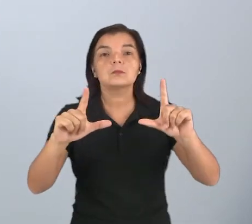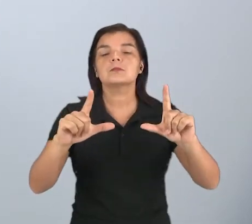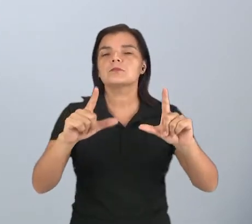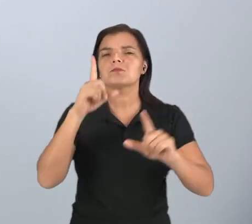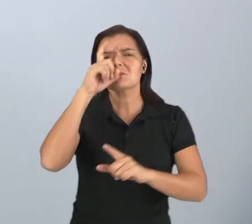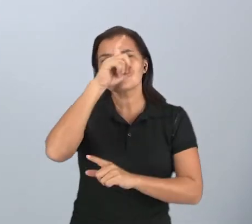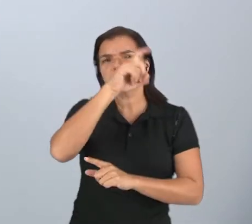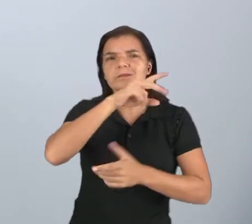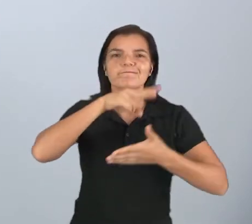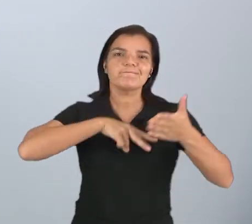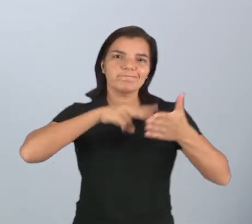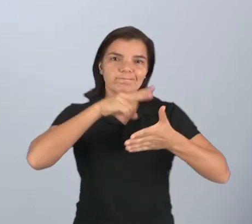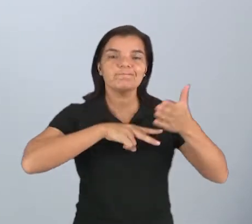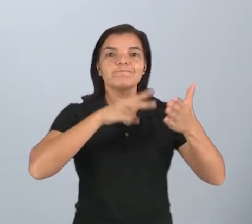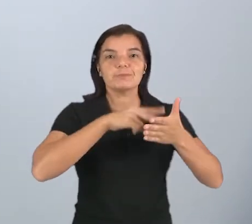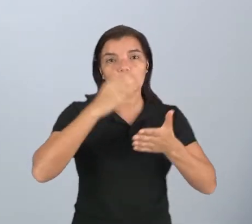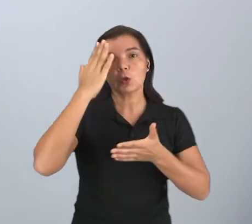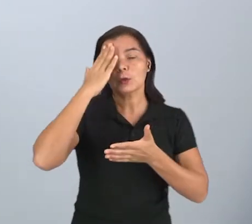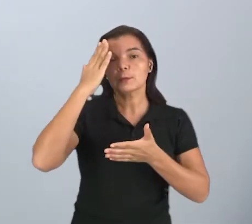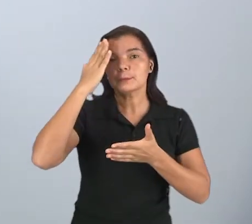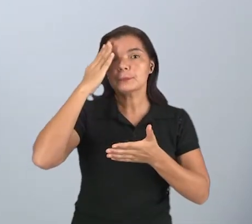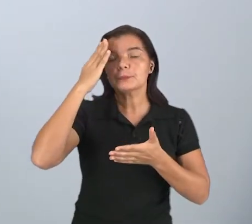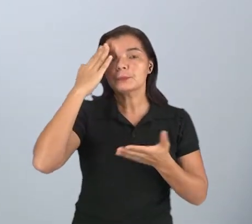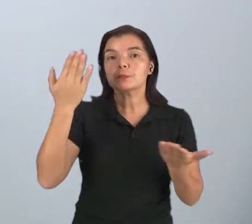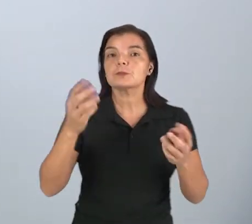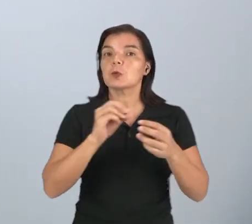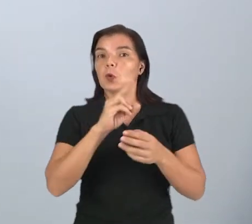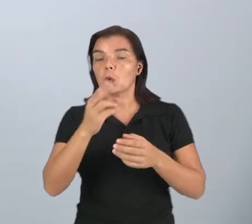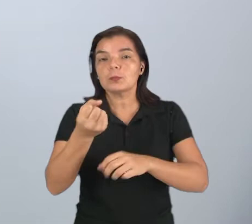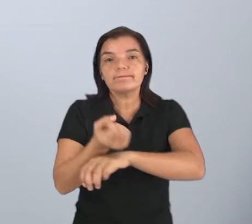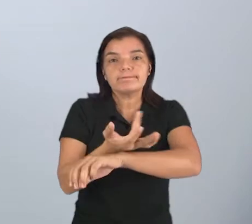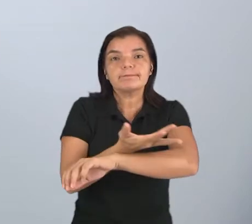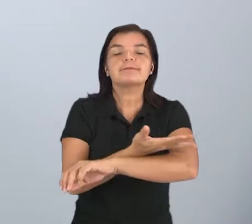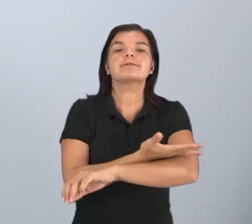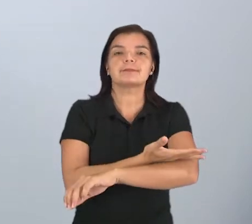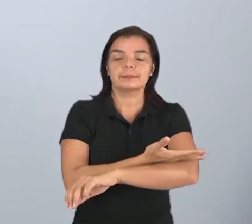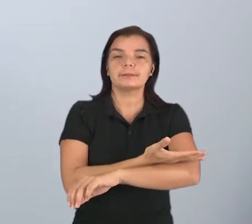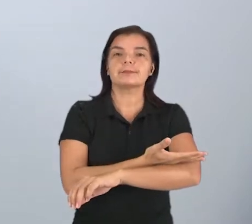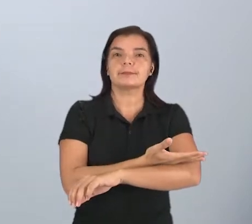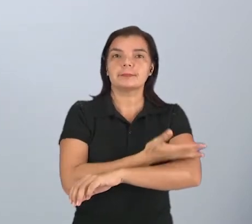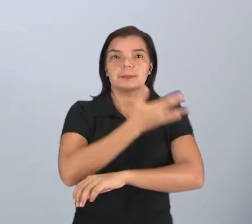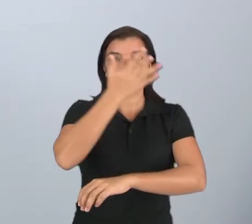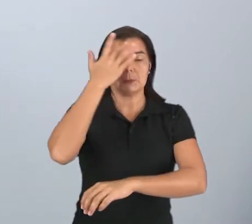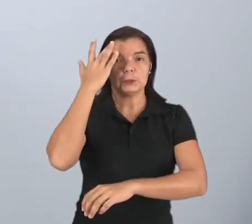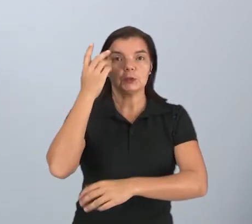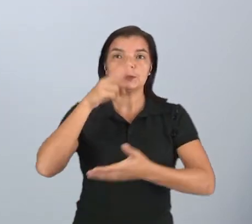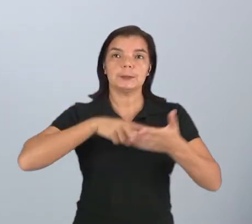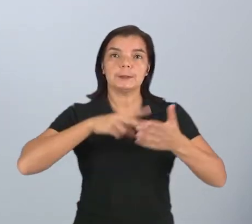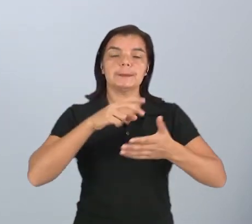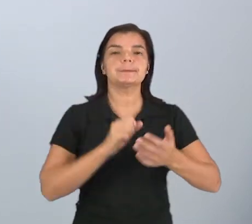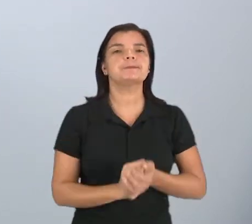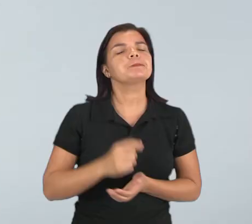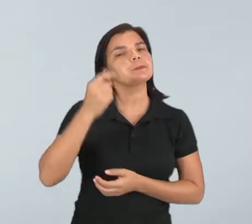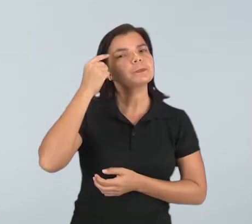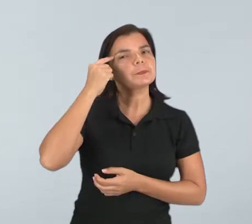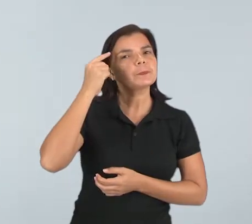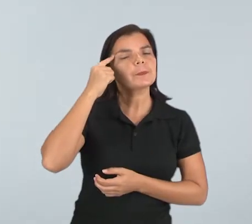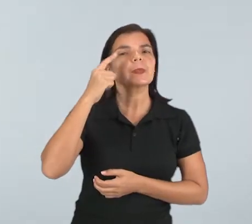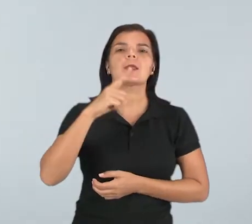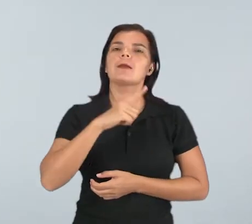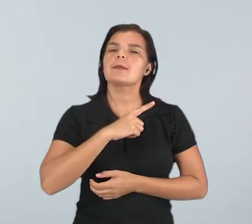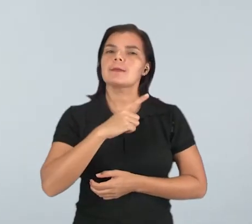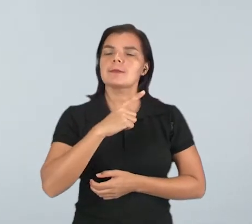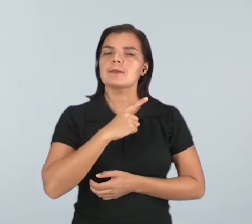cause dificuldade na interpretação, entendimento ou na emoção que deve causar a esse leitor. Pensando nisso, a gente